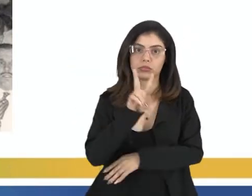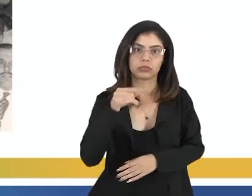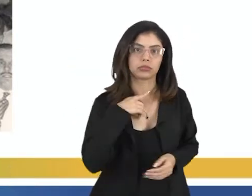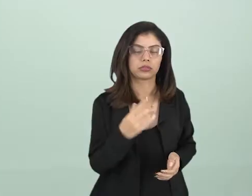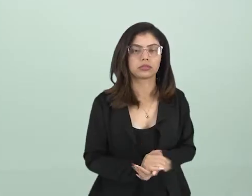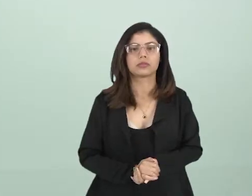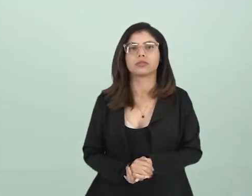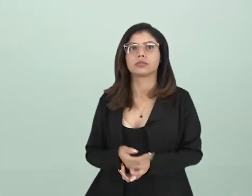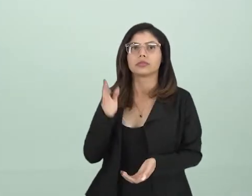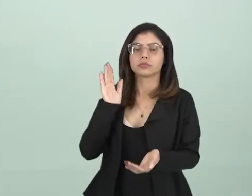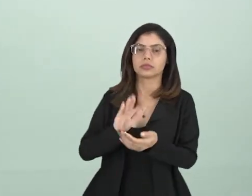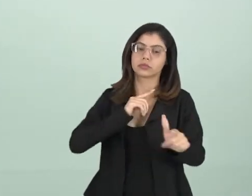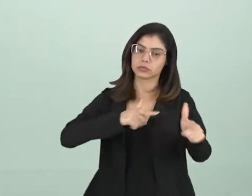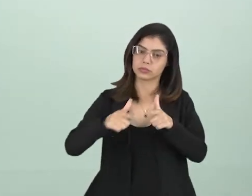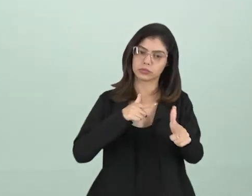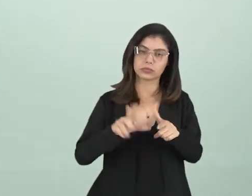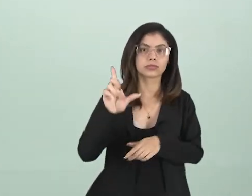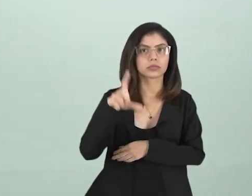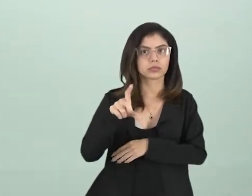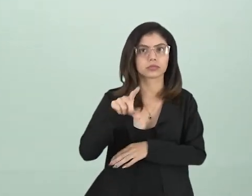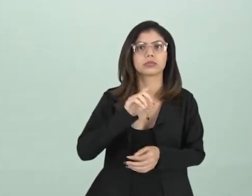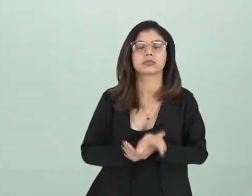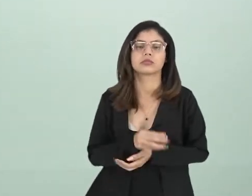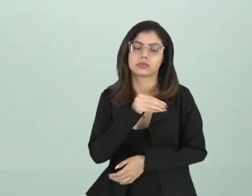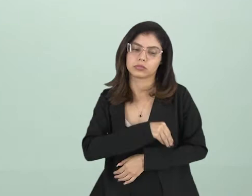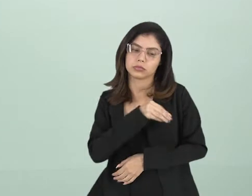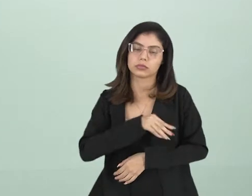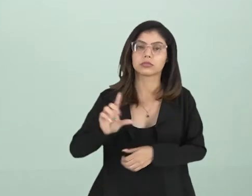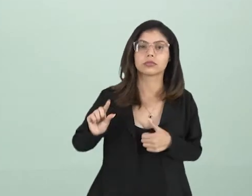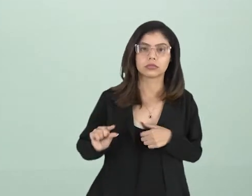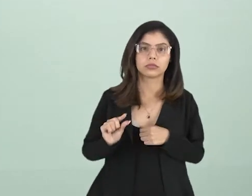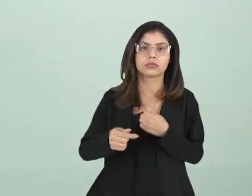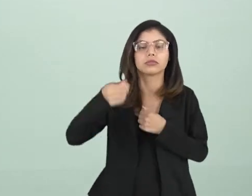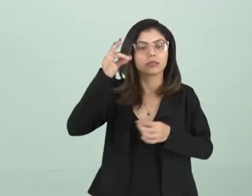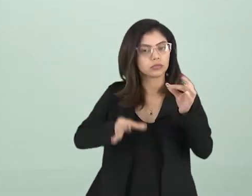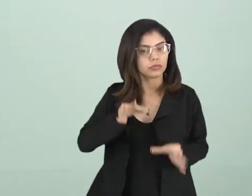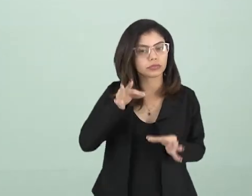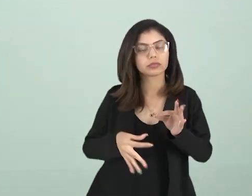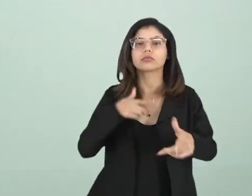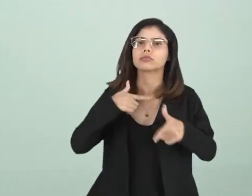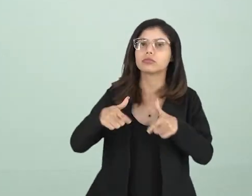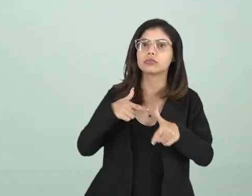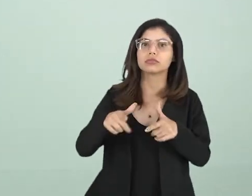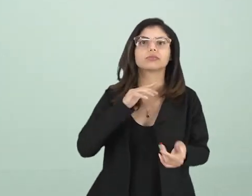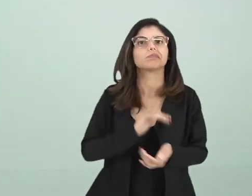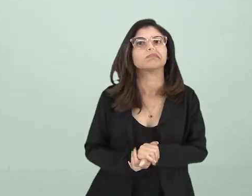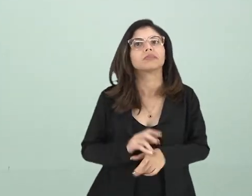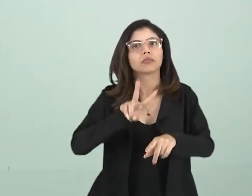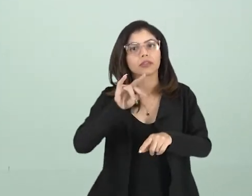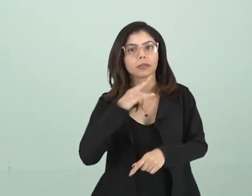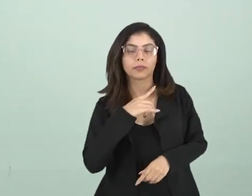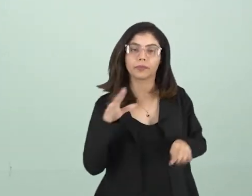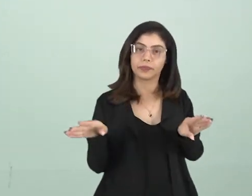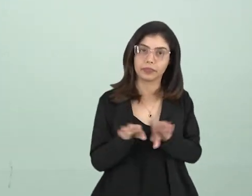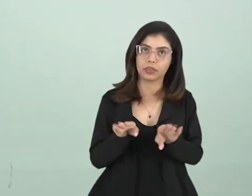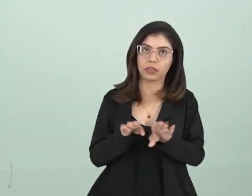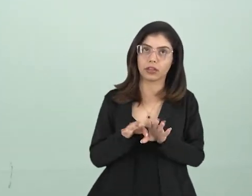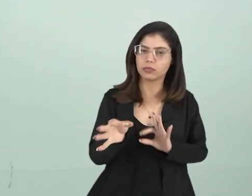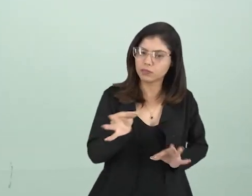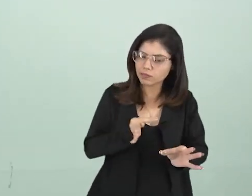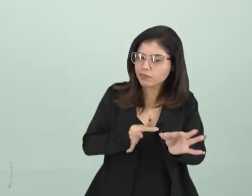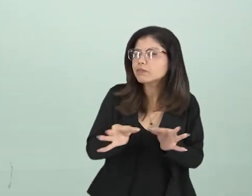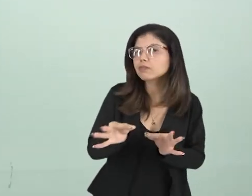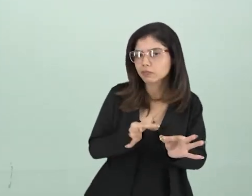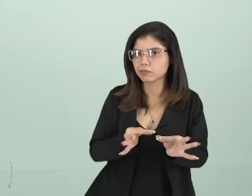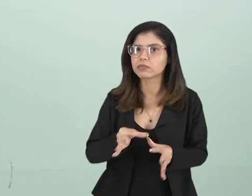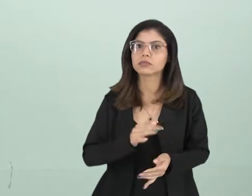instituir a carteira do trabalho, o salário mínimo, a justiça do trabalho, Então ele vai ser muito querido, só que aí a gente vai ter também essa